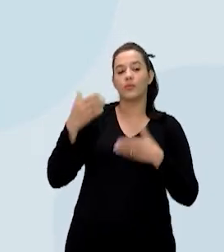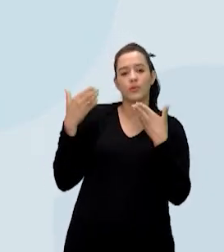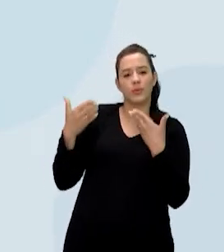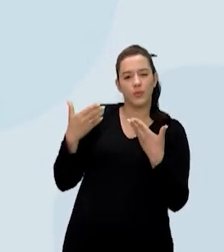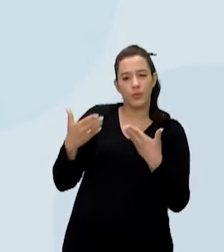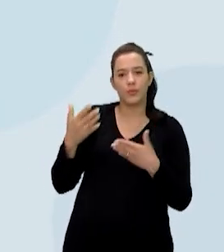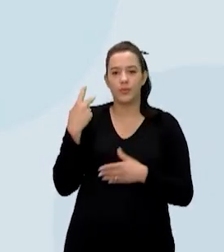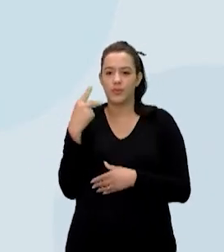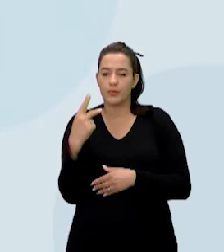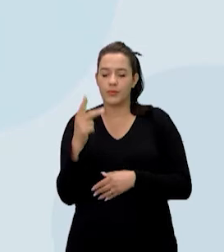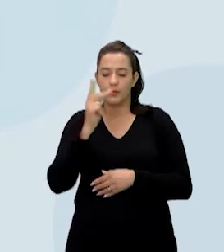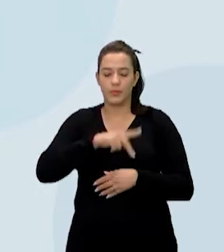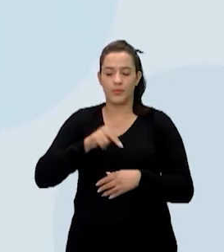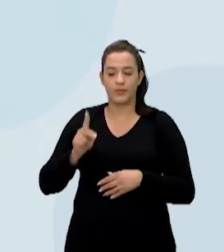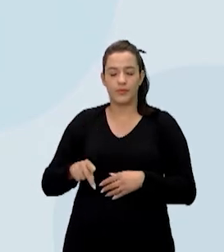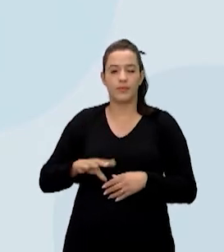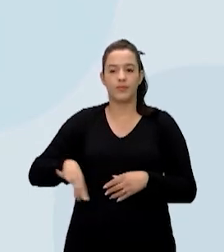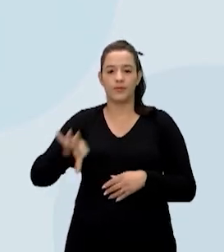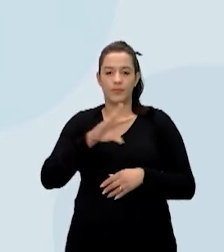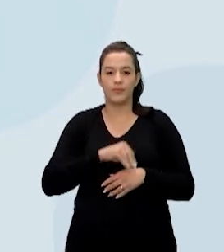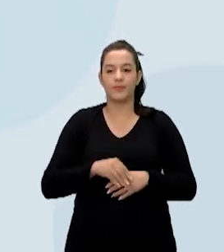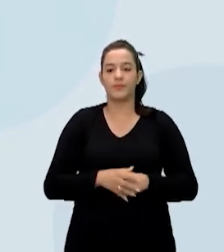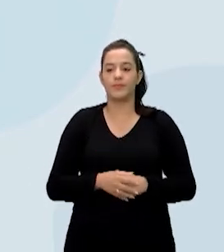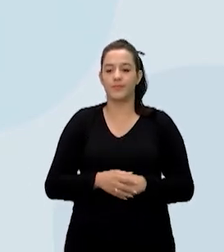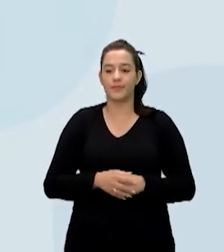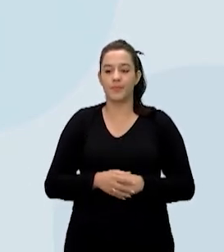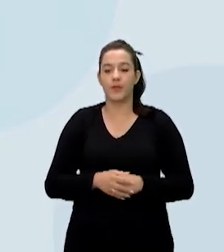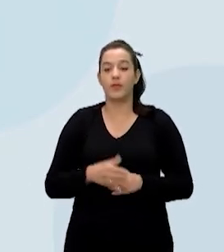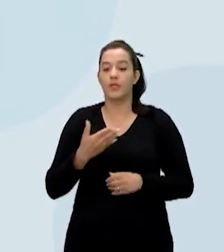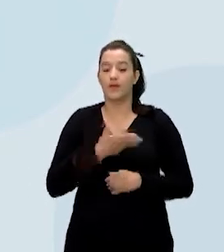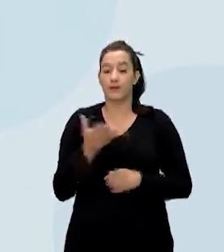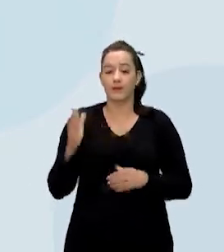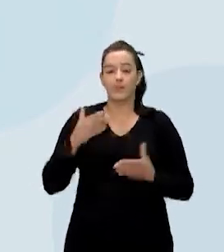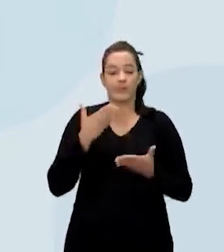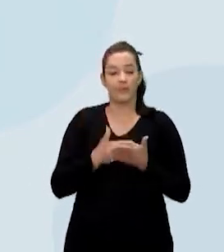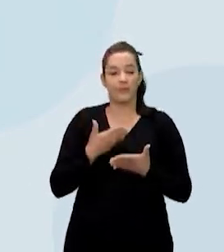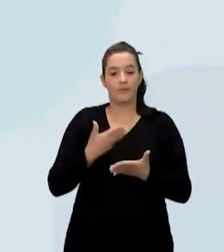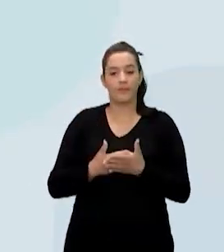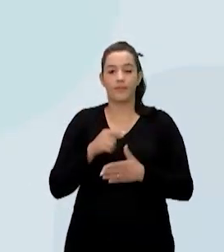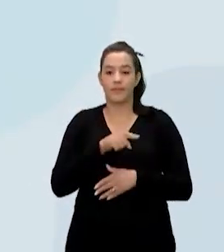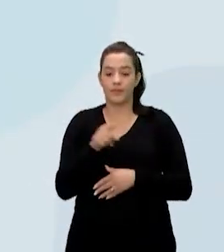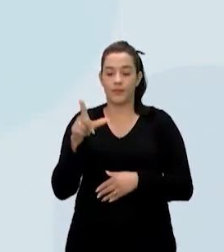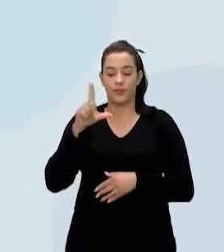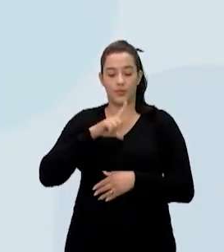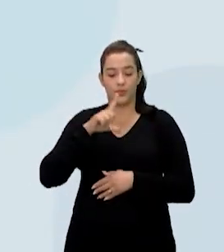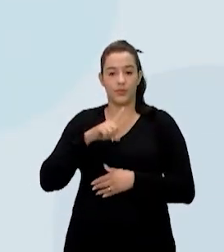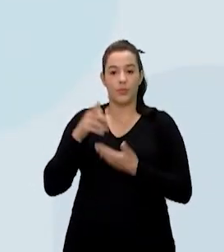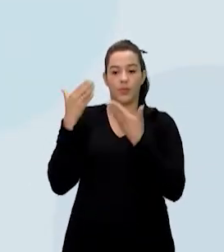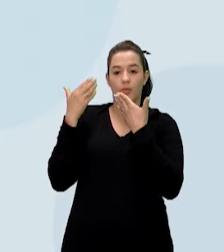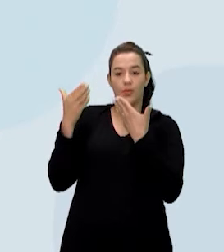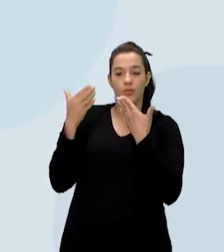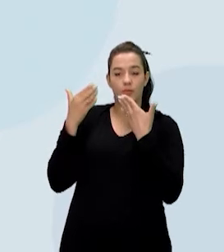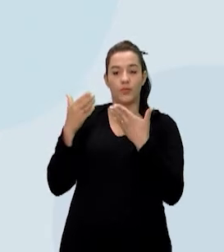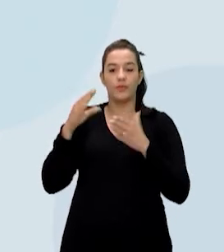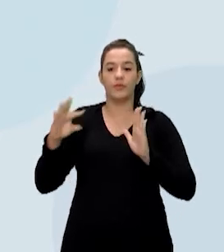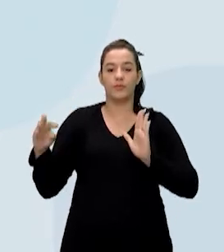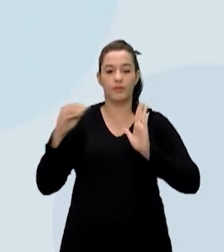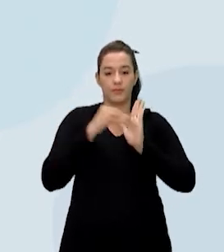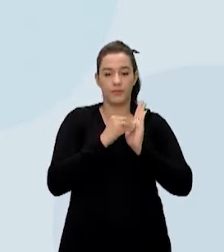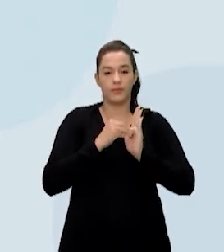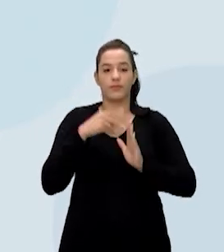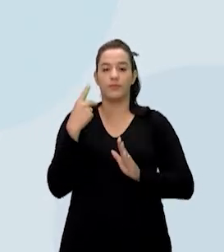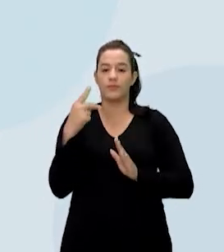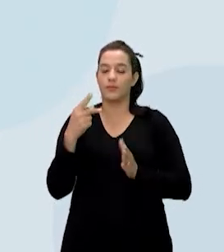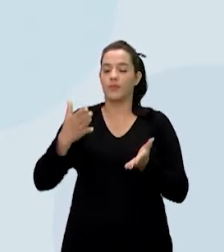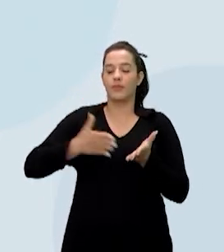com os seus professores. Então também, se você aí no meio da nossa aula você tiver alguma dúvida, anote aí no seu caderno, que